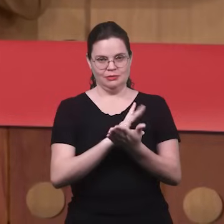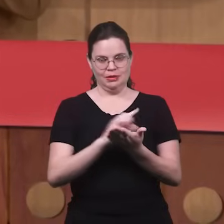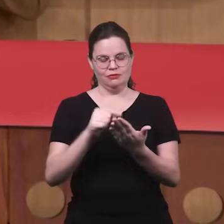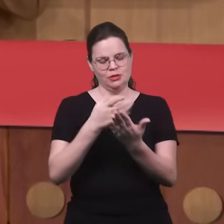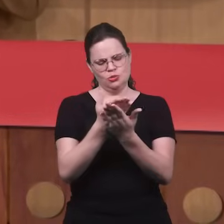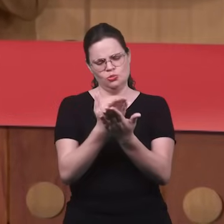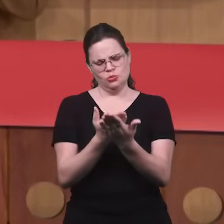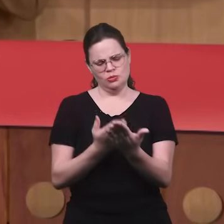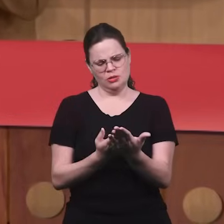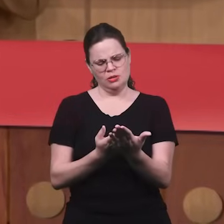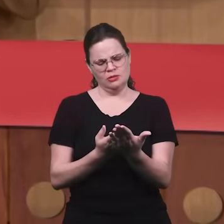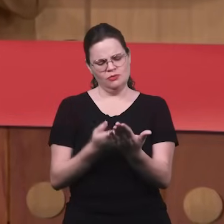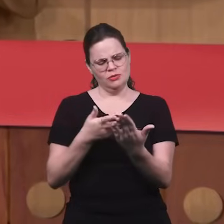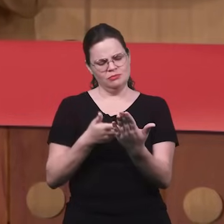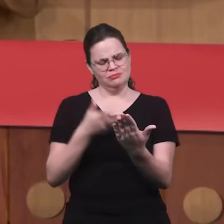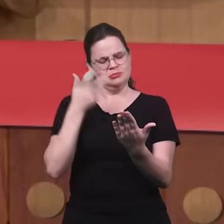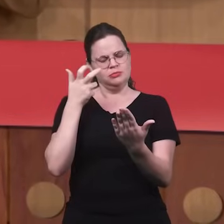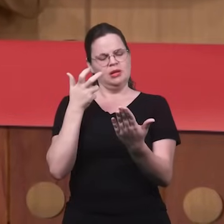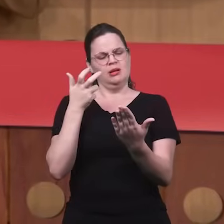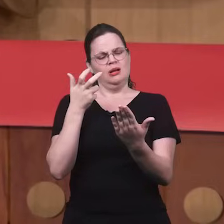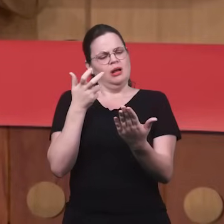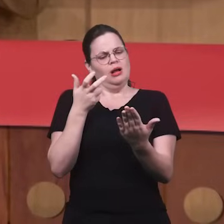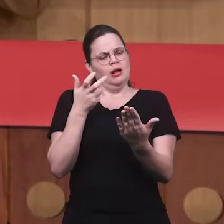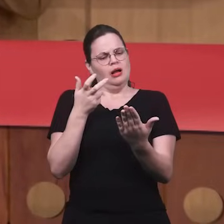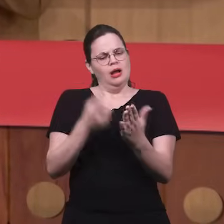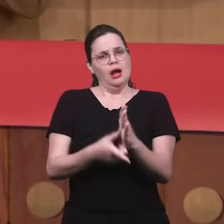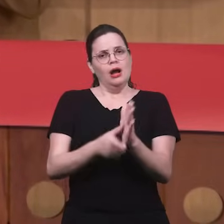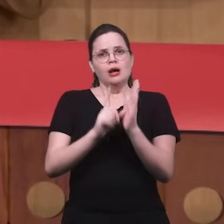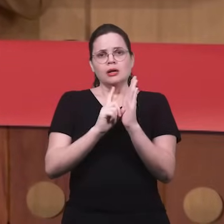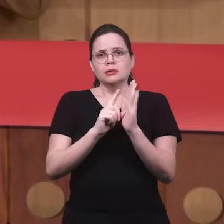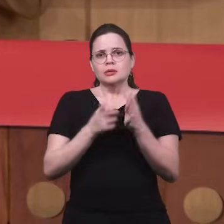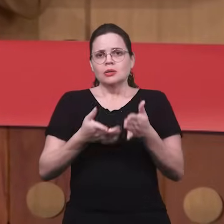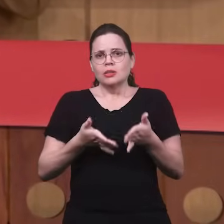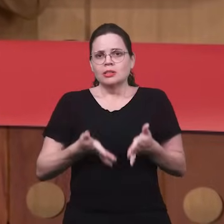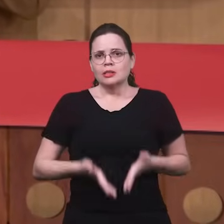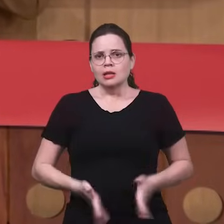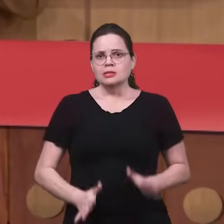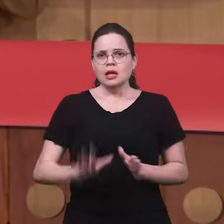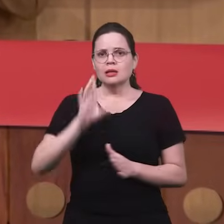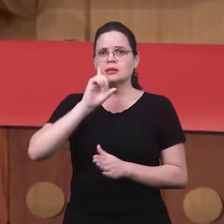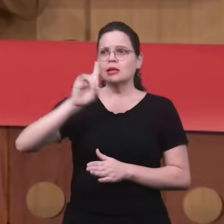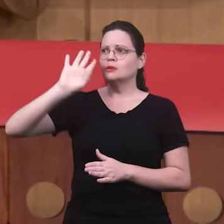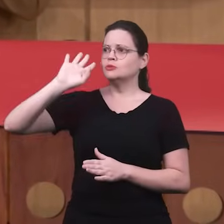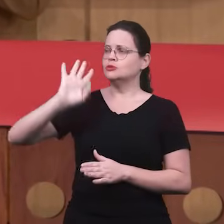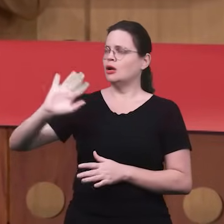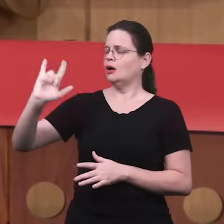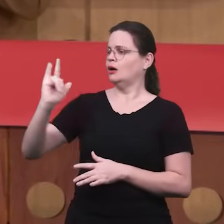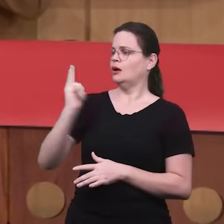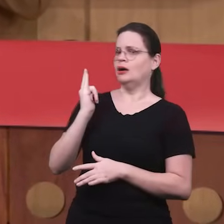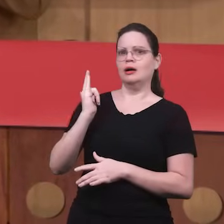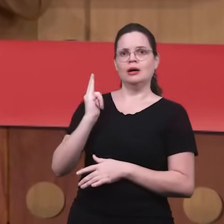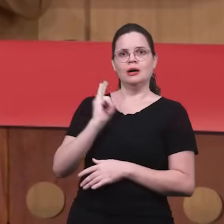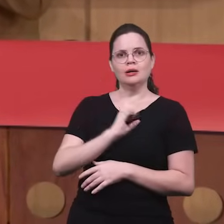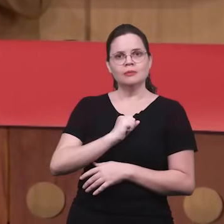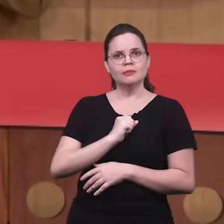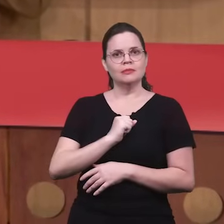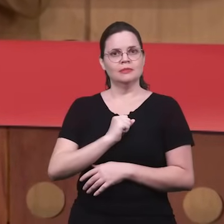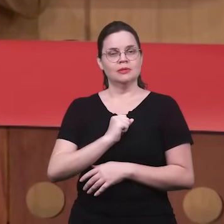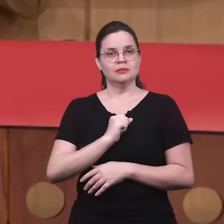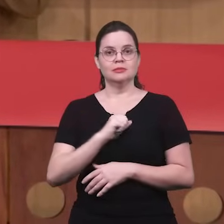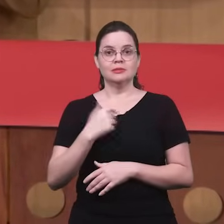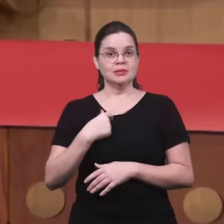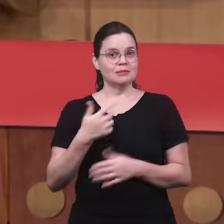que Deus te amou antes que você existisse. Para Deus. Isso é extraordinário, quando você